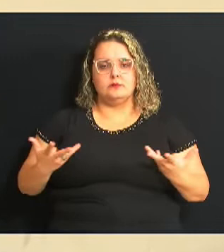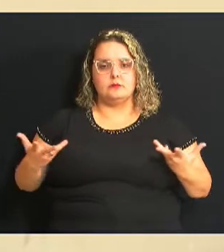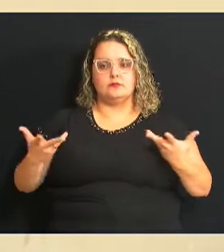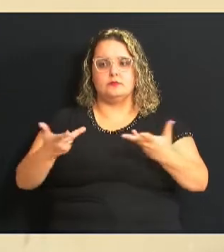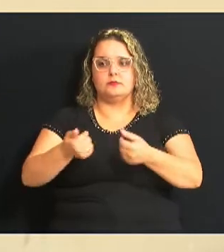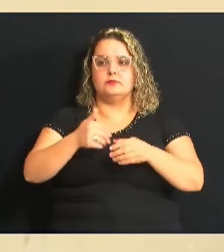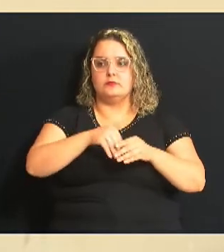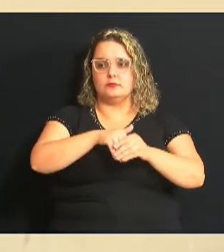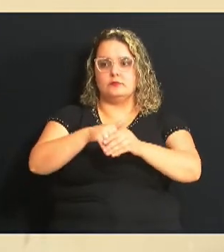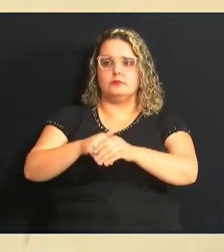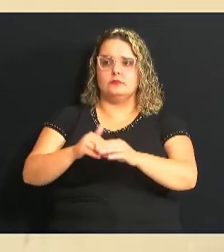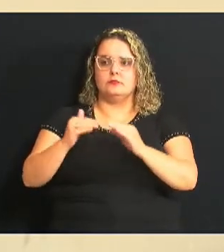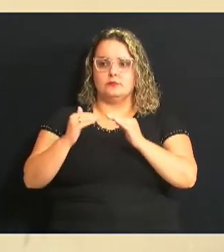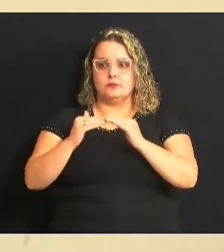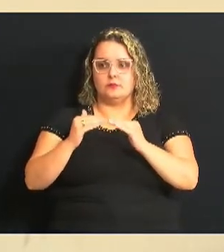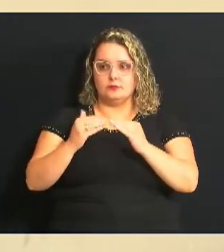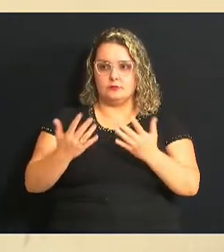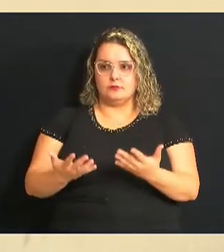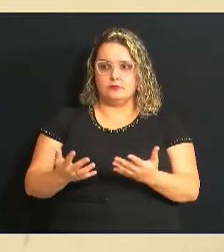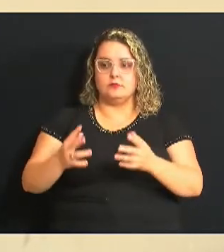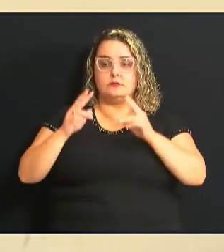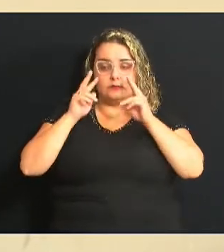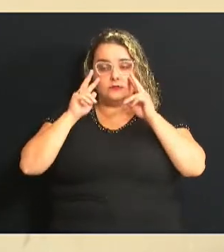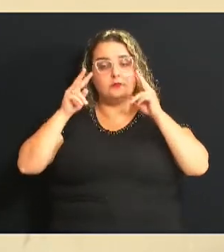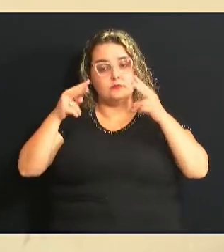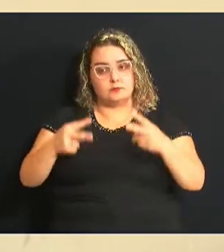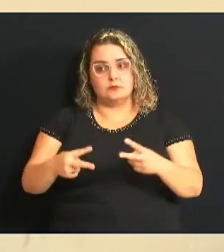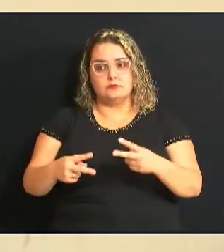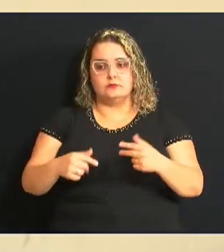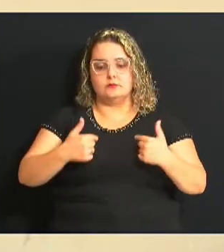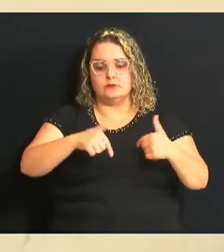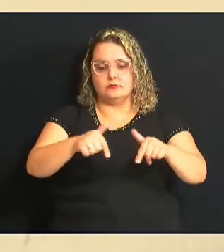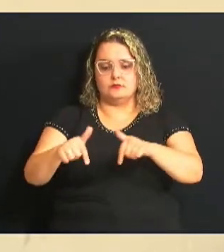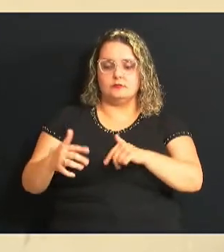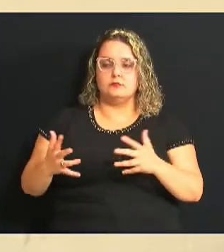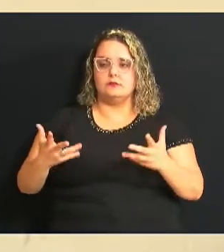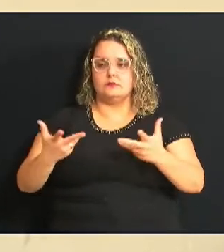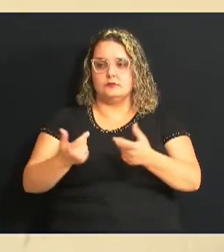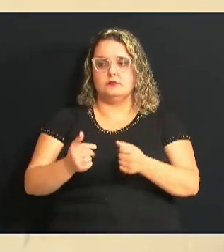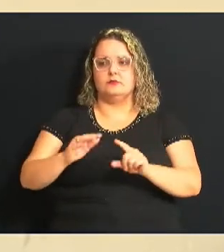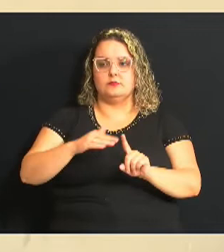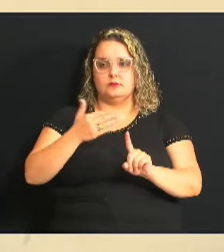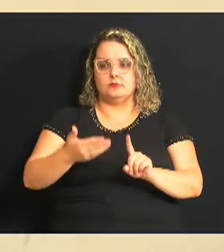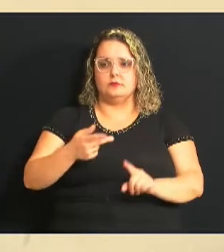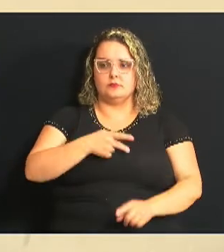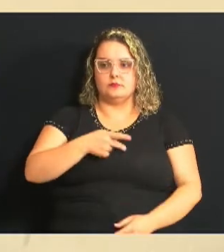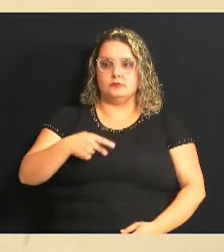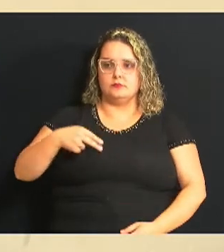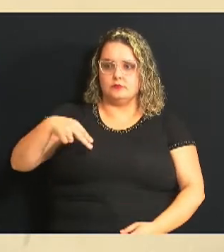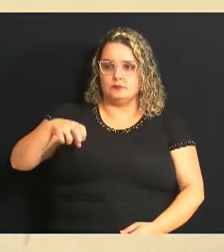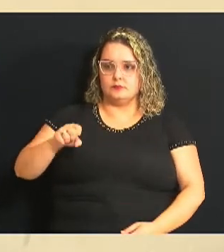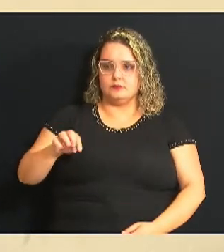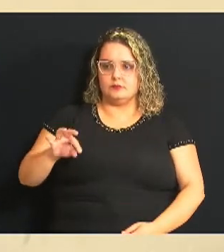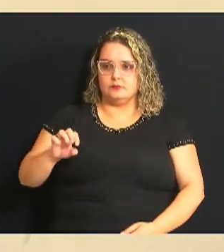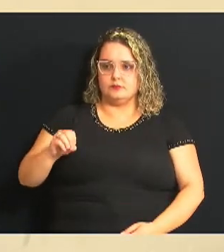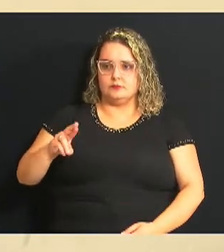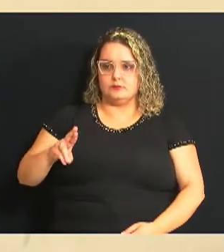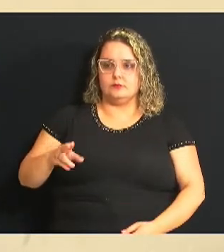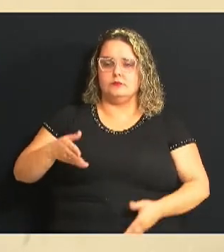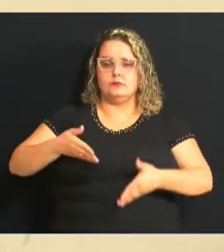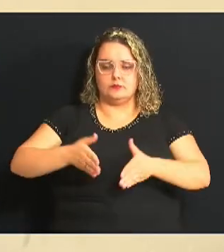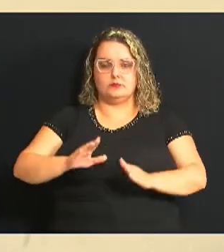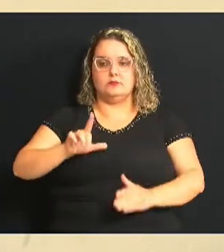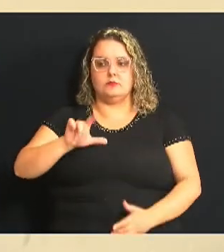votaram favoravelmente, reconhecendo o trabalho de todos. O pastor Nestor é natural de Jales,